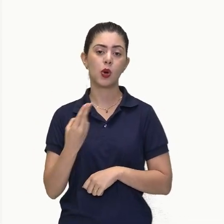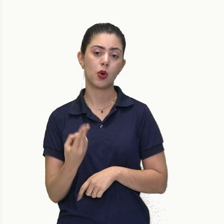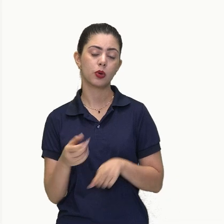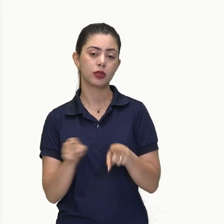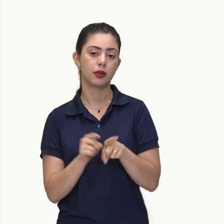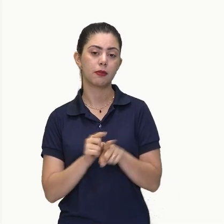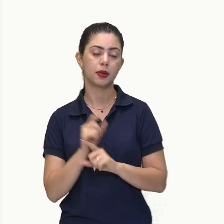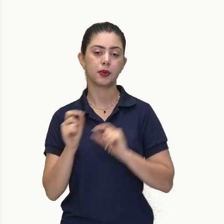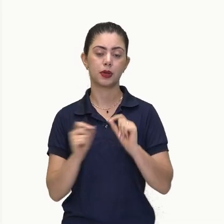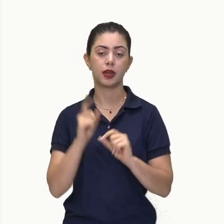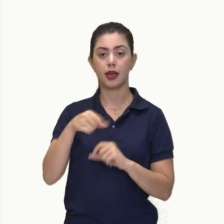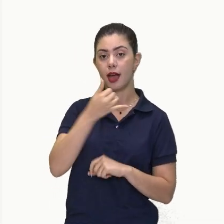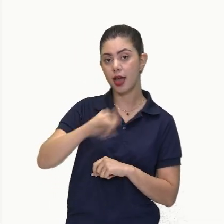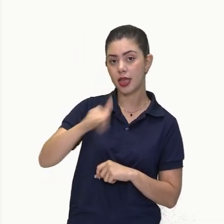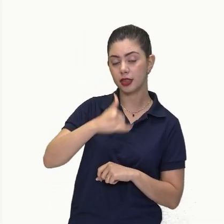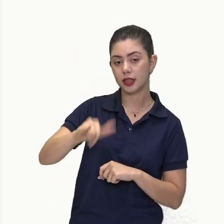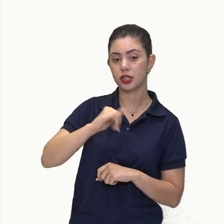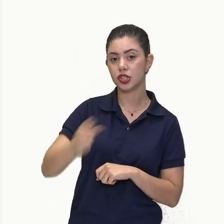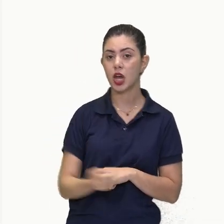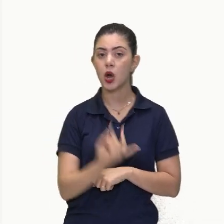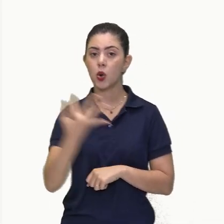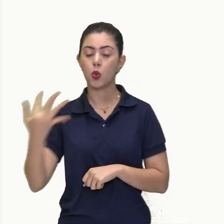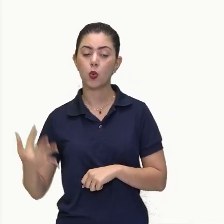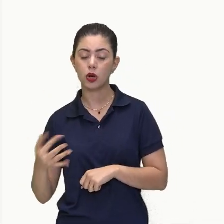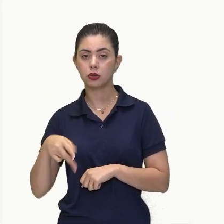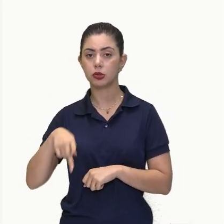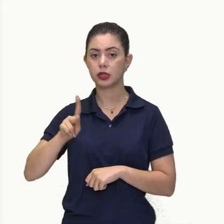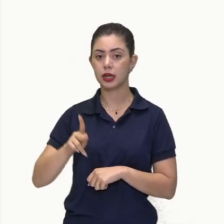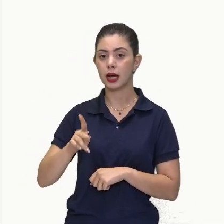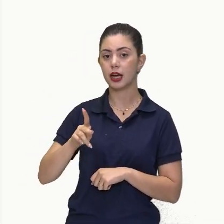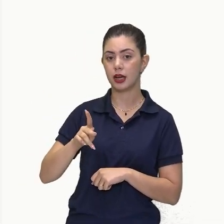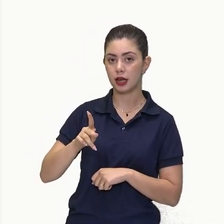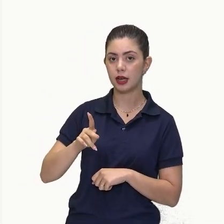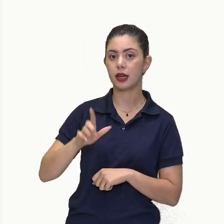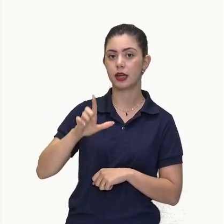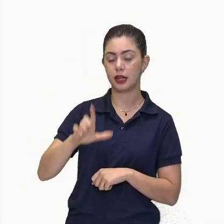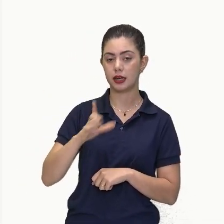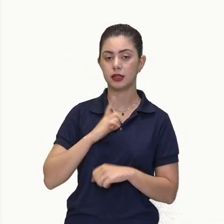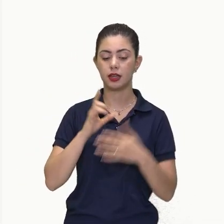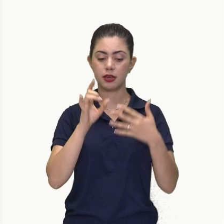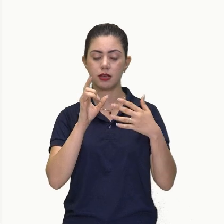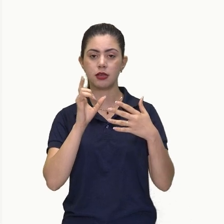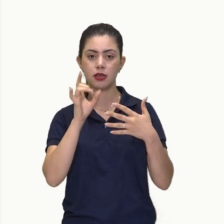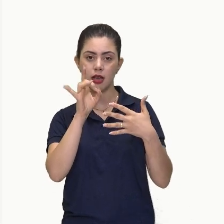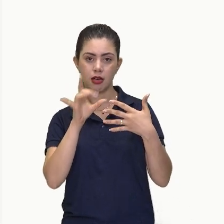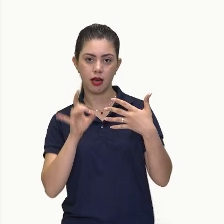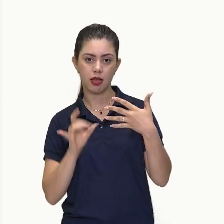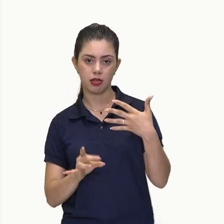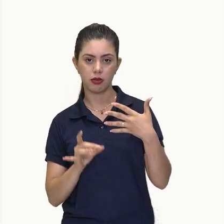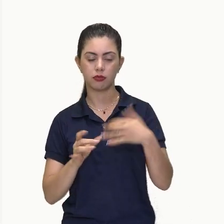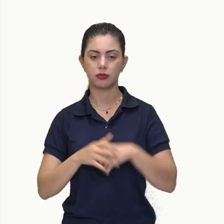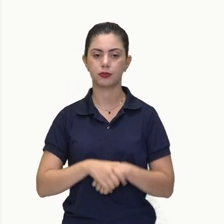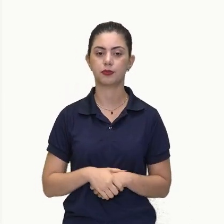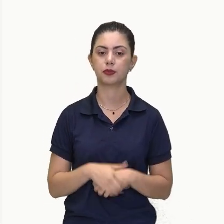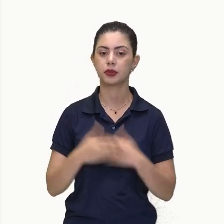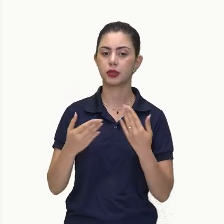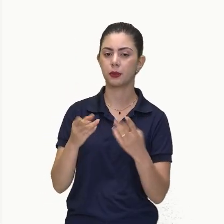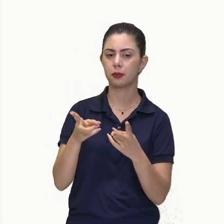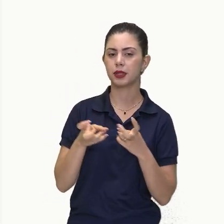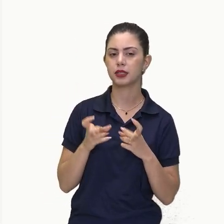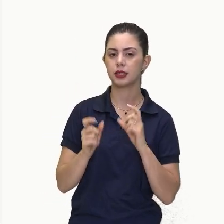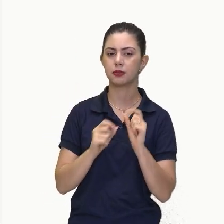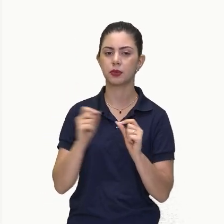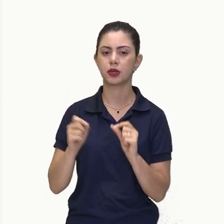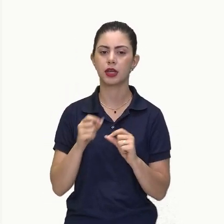com a energia, né, a quilocalorias de cada nível trófico. Observem que quando a gente observa